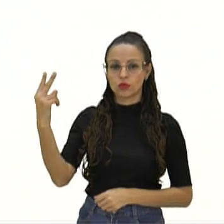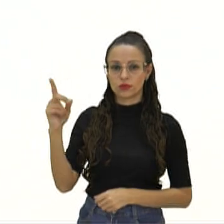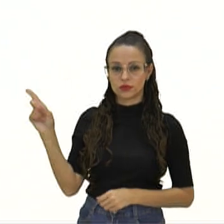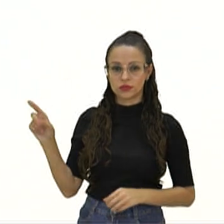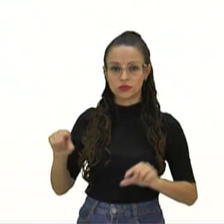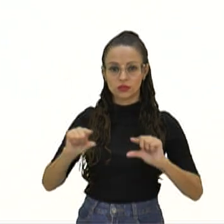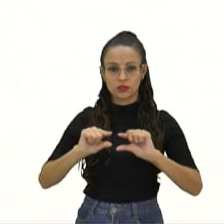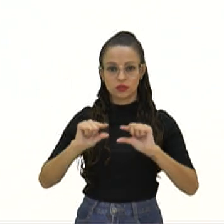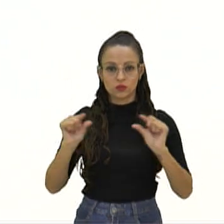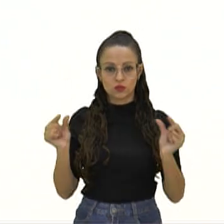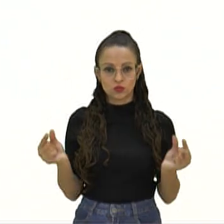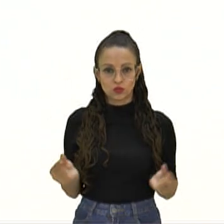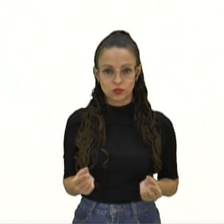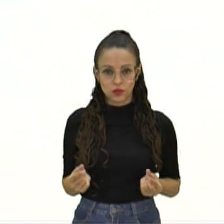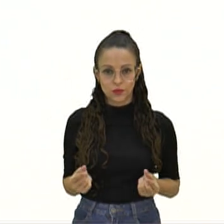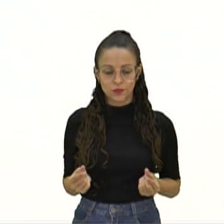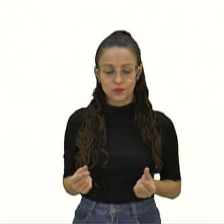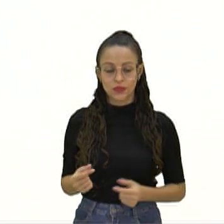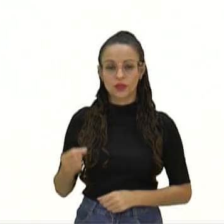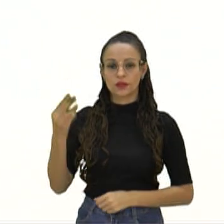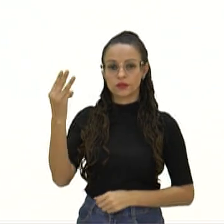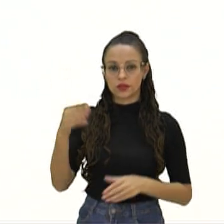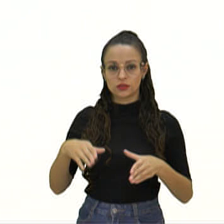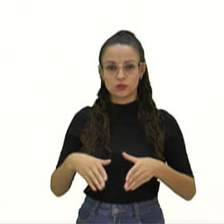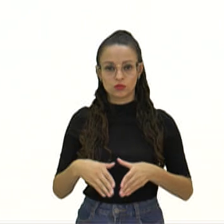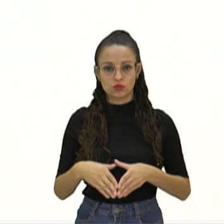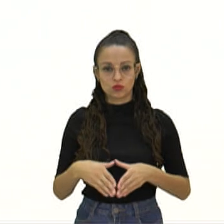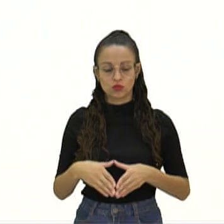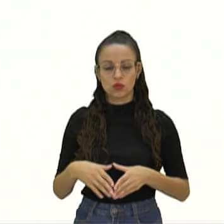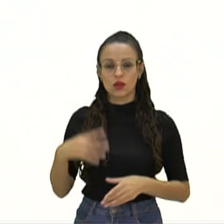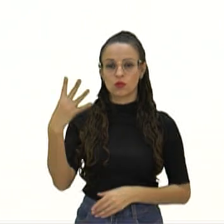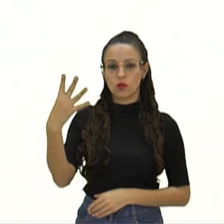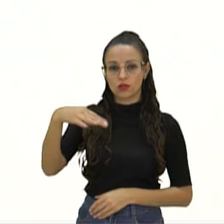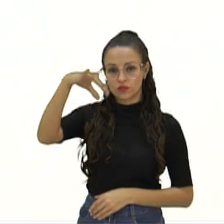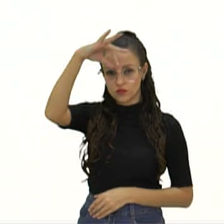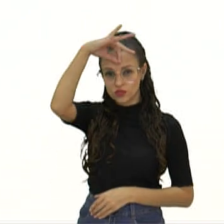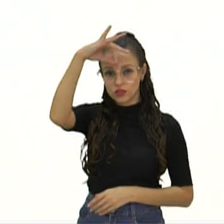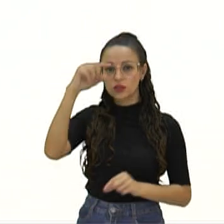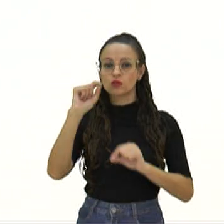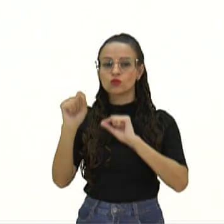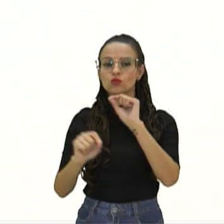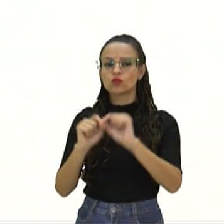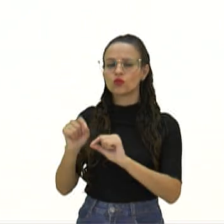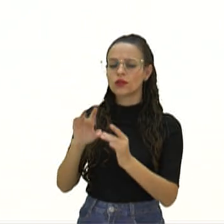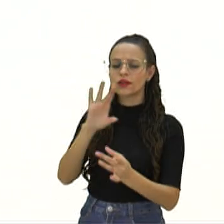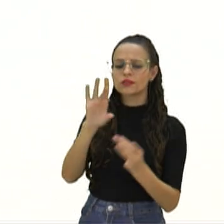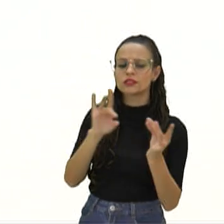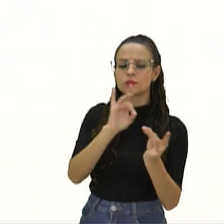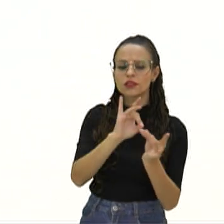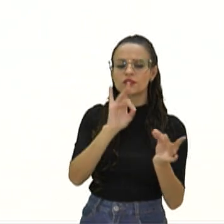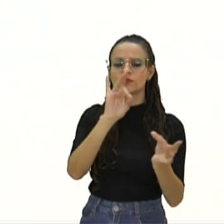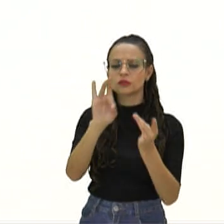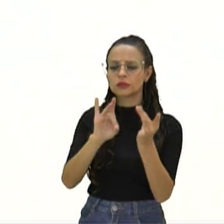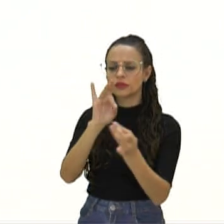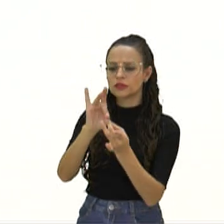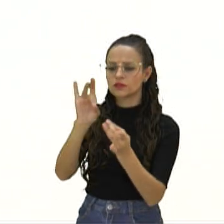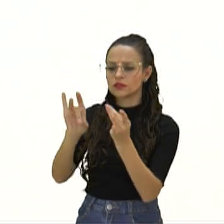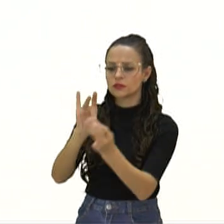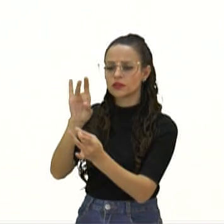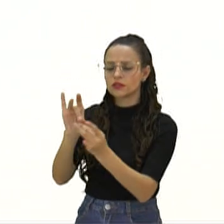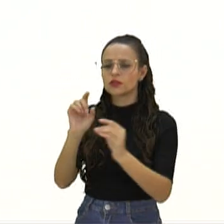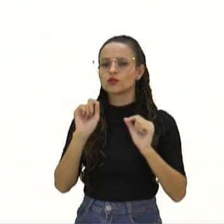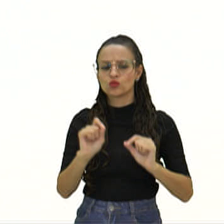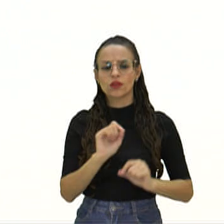a tuba, número 3, o útero e número 4, a vagina. Então, quais seriam especificamente esses dois números